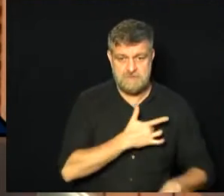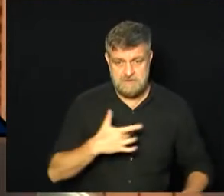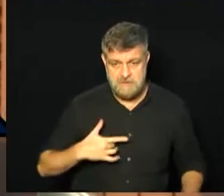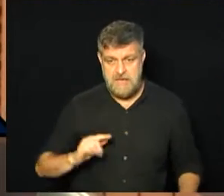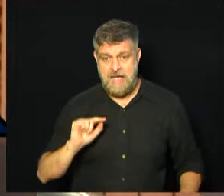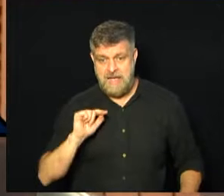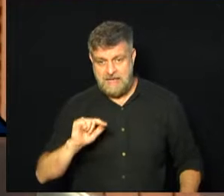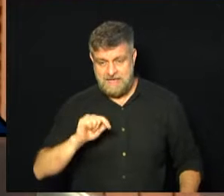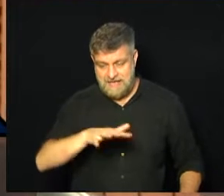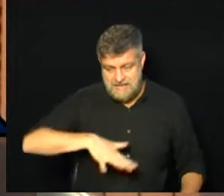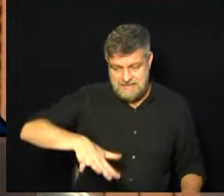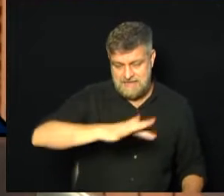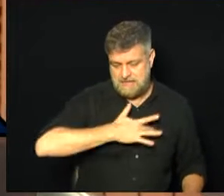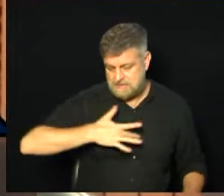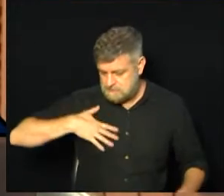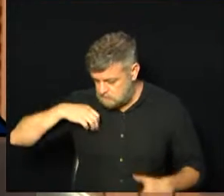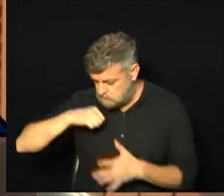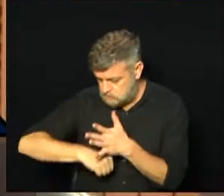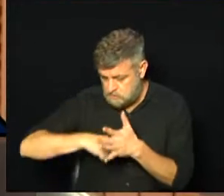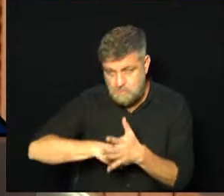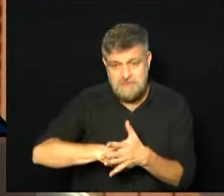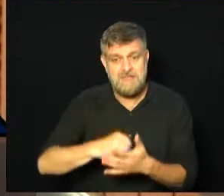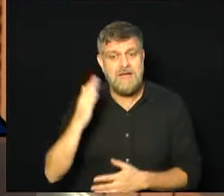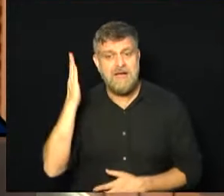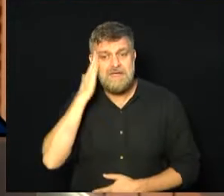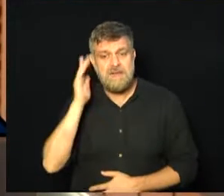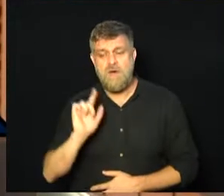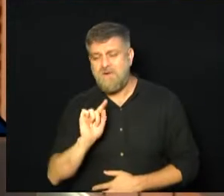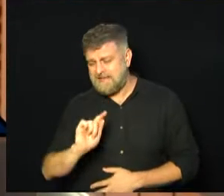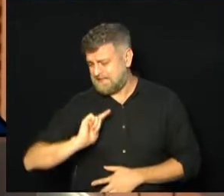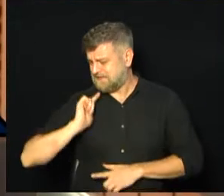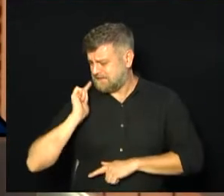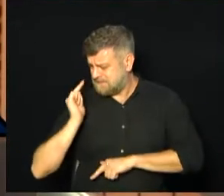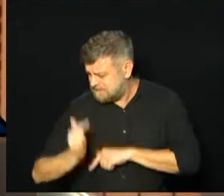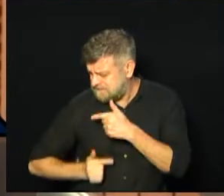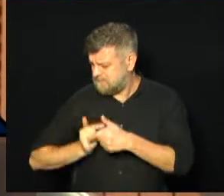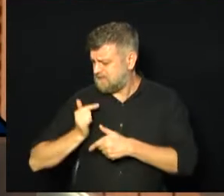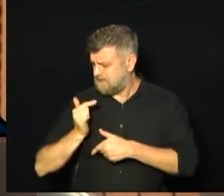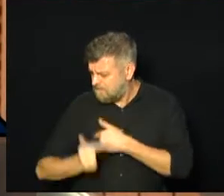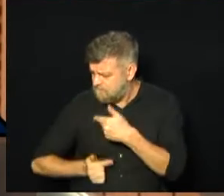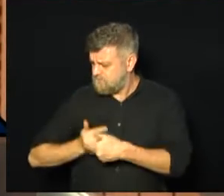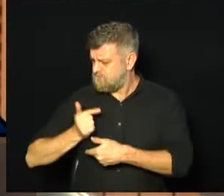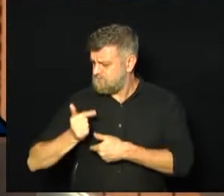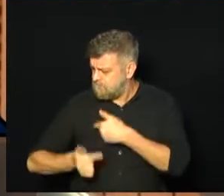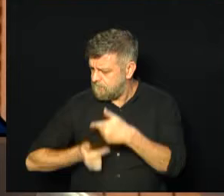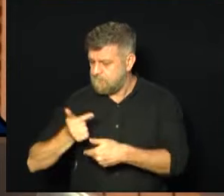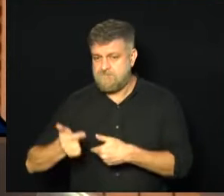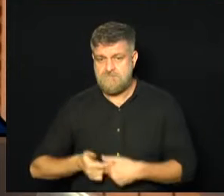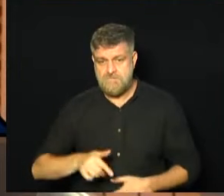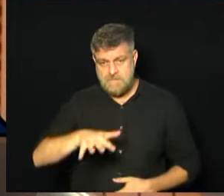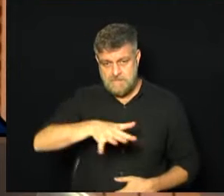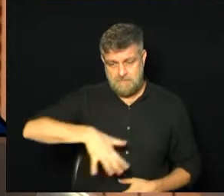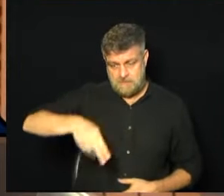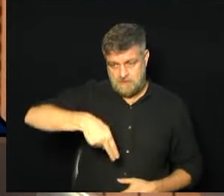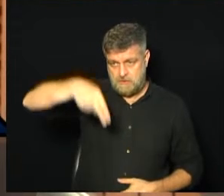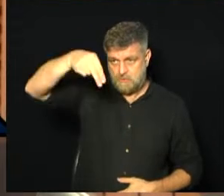município sabe o que é ter que trabalhar e enfrentar a região noroeste, que é uma